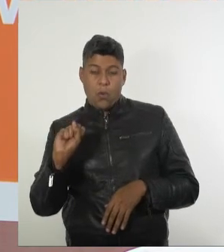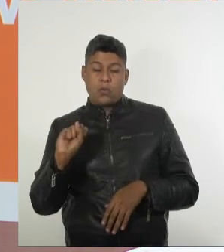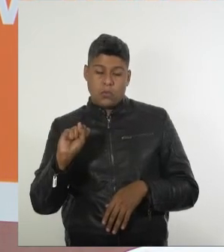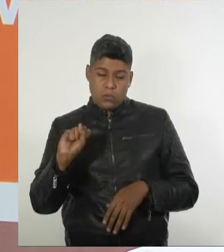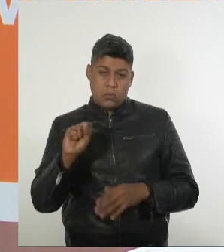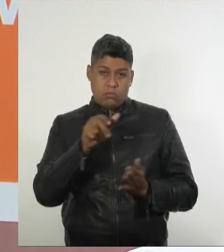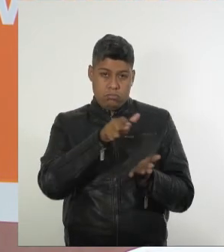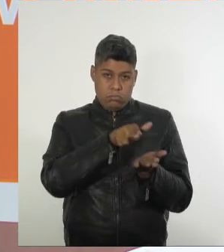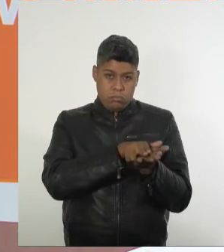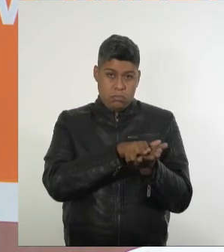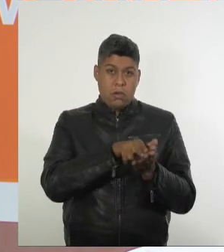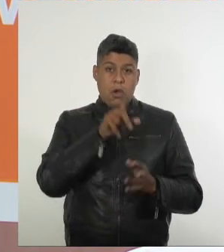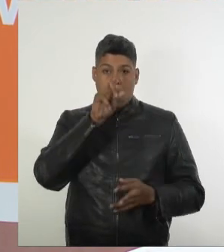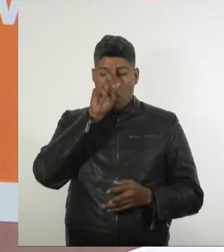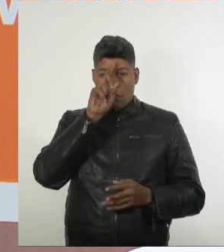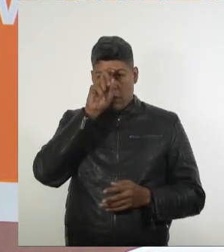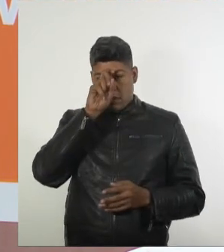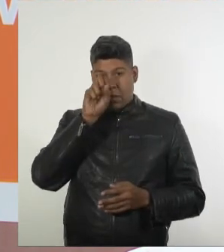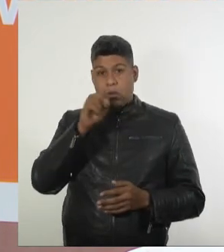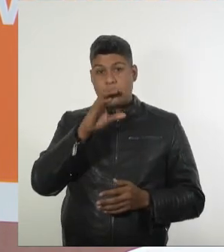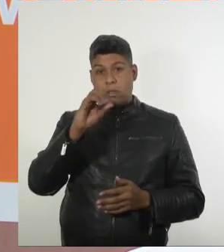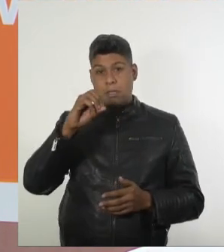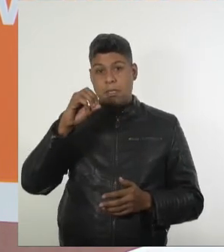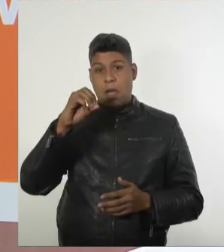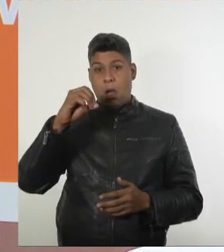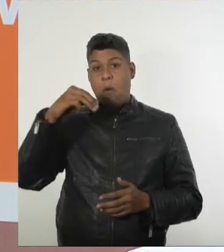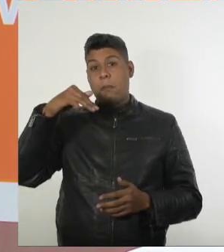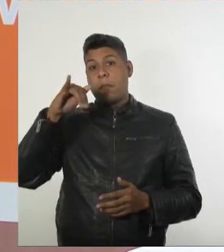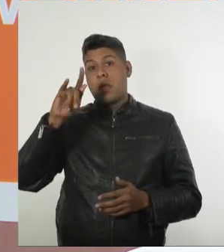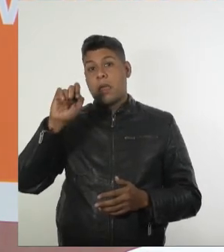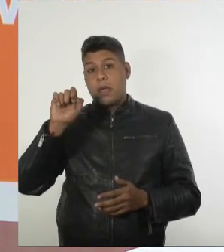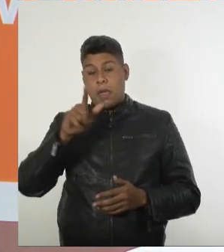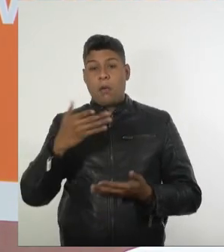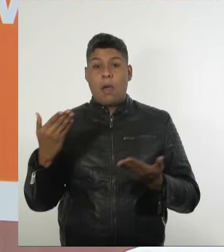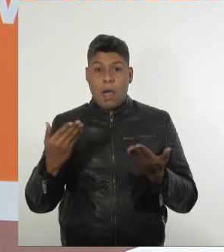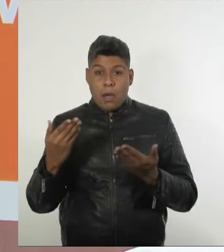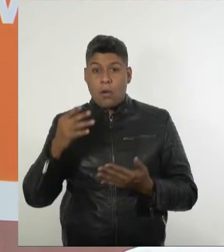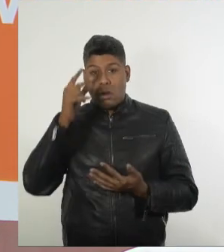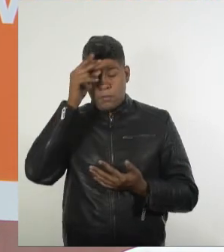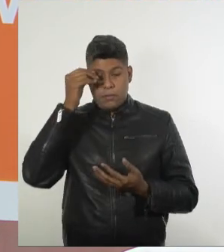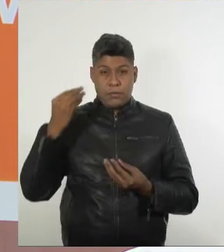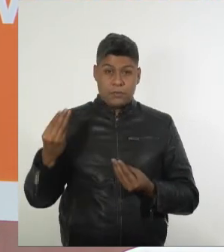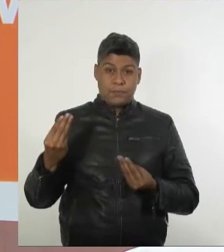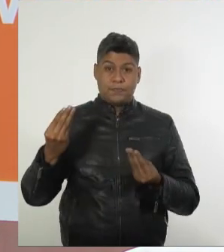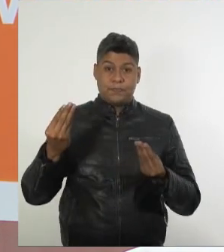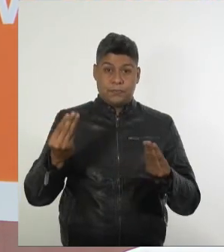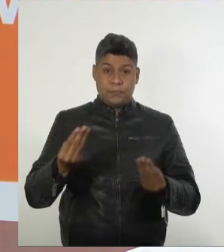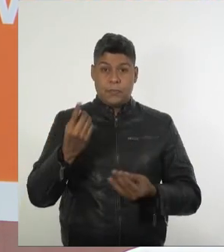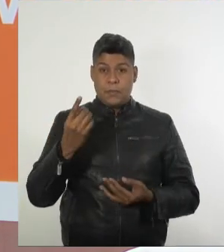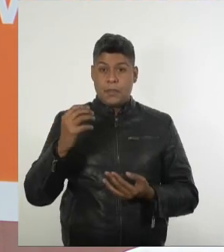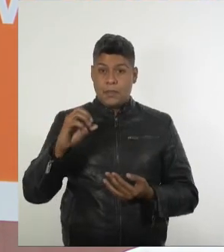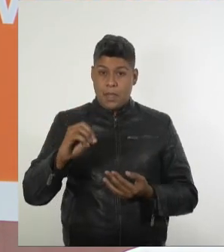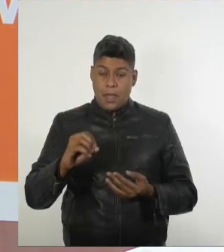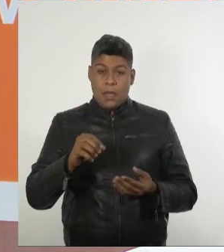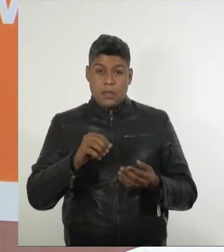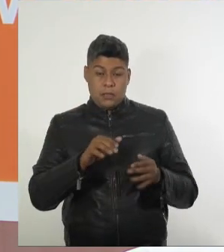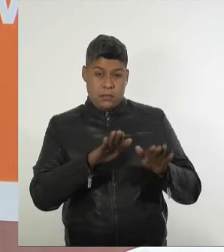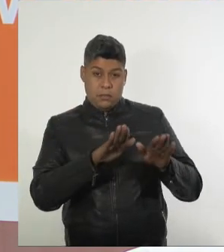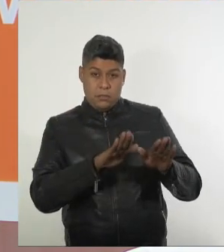no Hospital de São Miguel, Tite Setúbal, agora o prefeito acabou de entregar mais 10